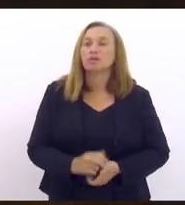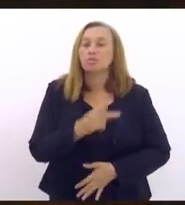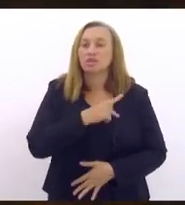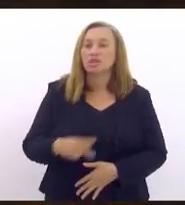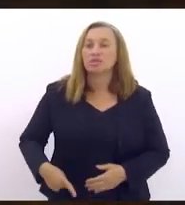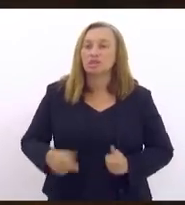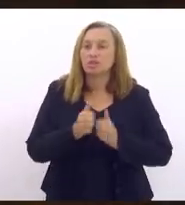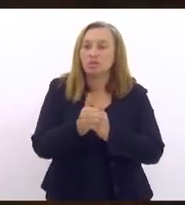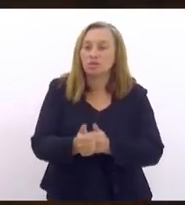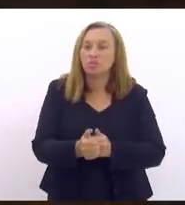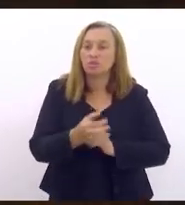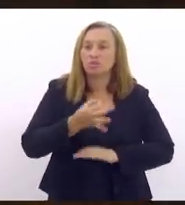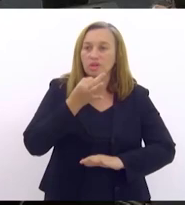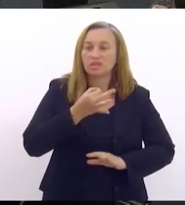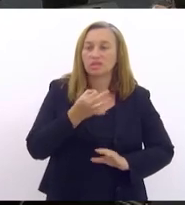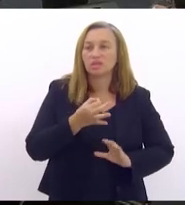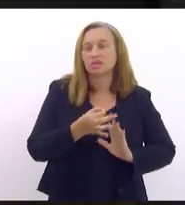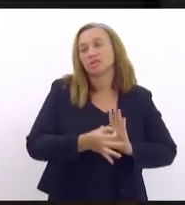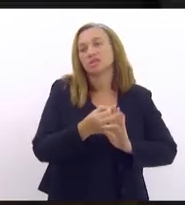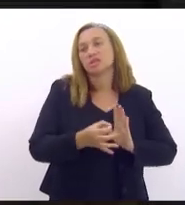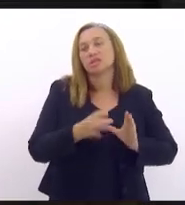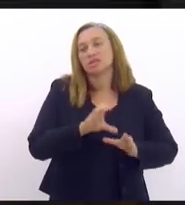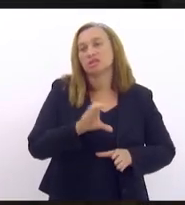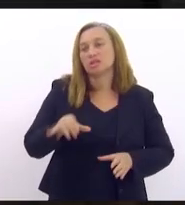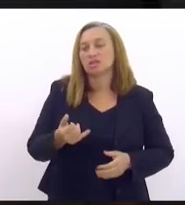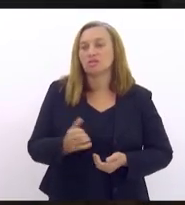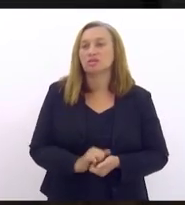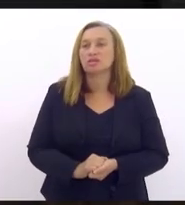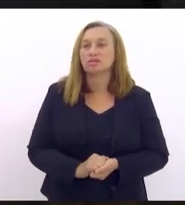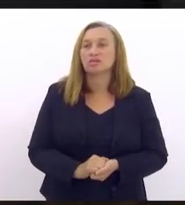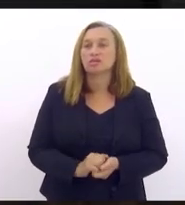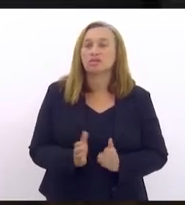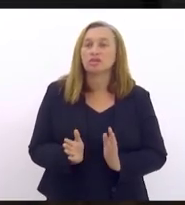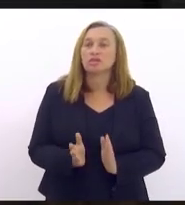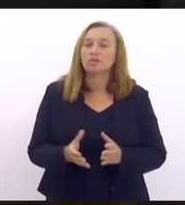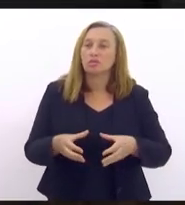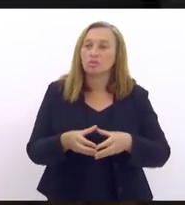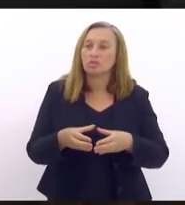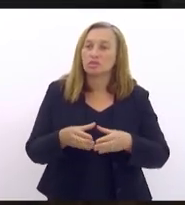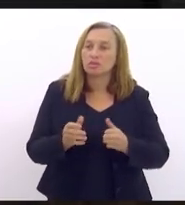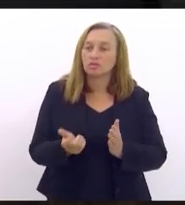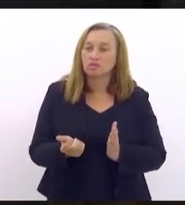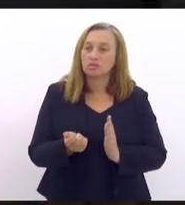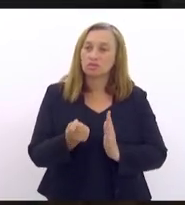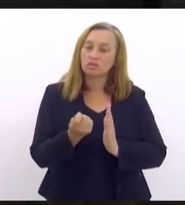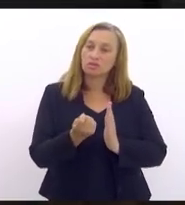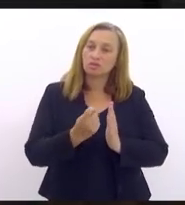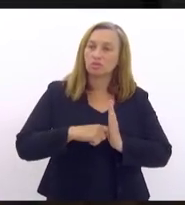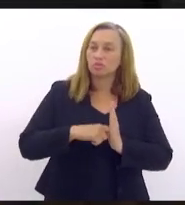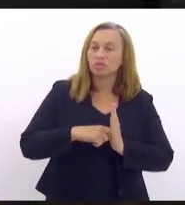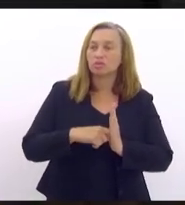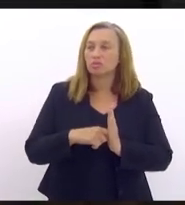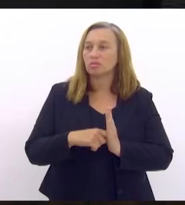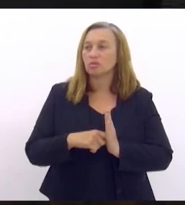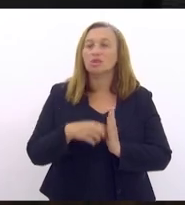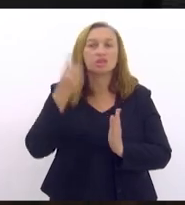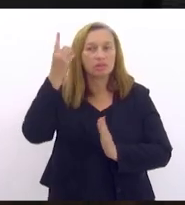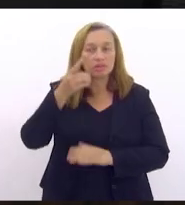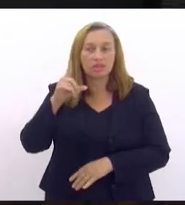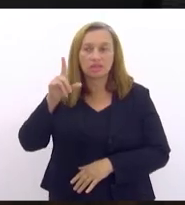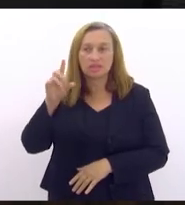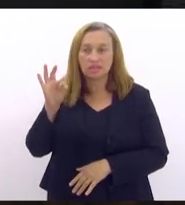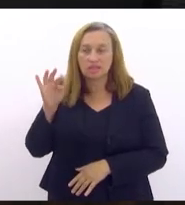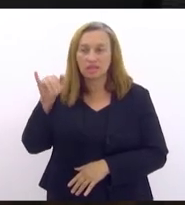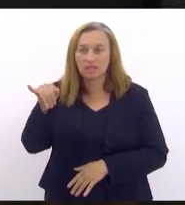Presidente, acompanho o parecer da CCJ. Pela Comissão de Tributação, deputado Luiz... Não, Luiz é autor. Deputado Tande Vieira,